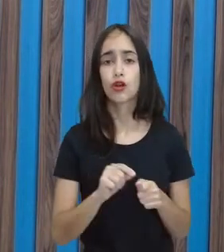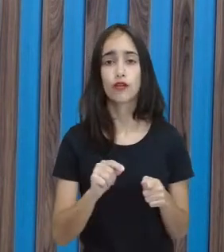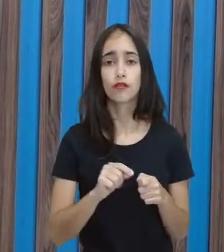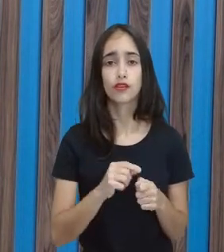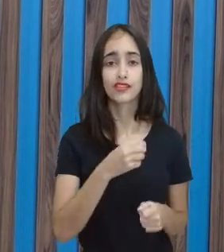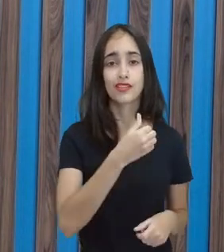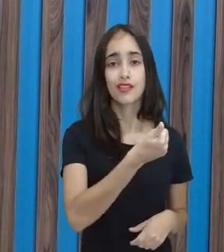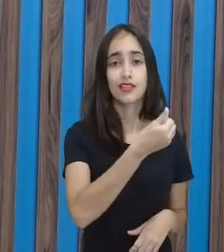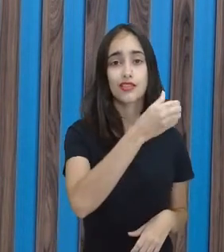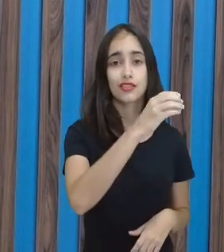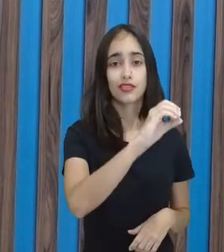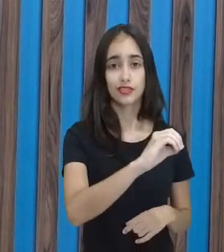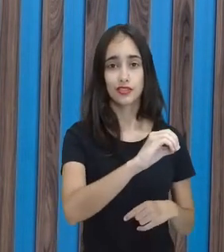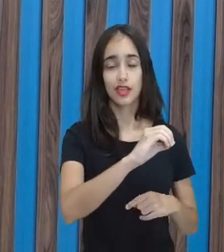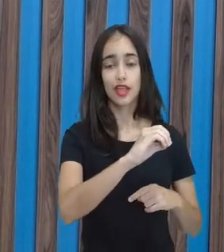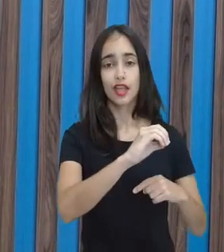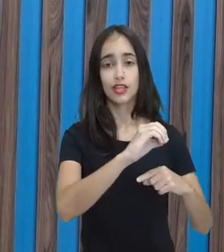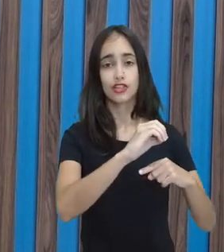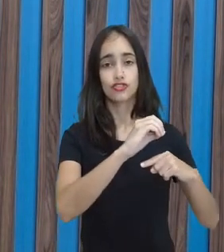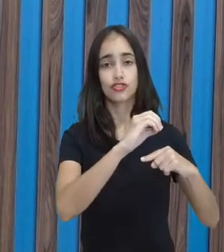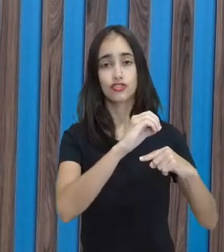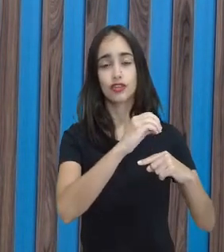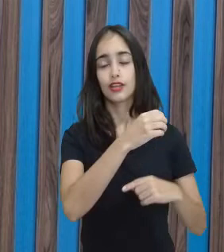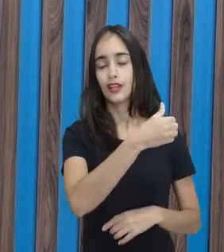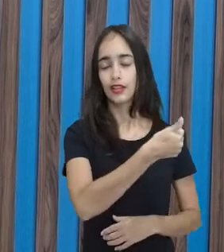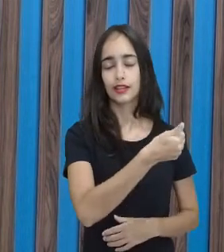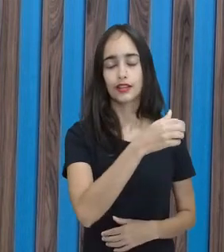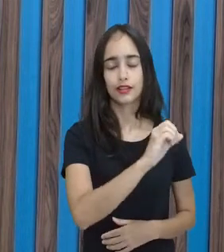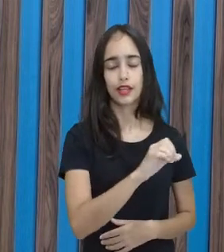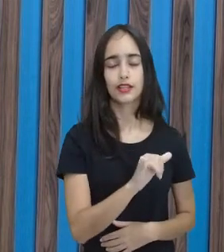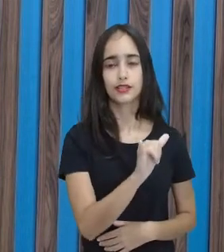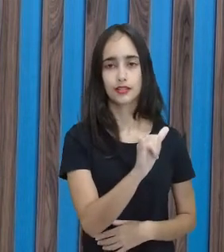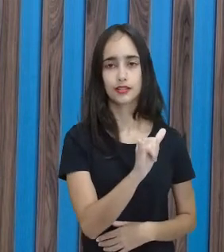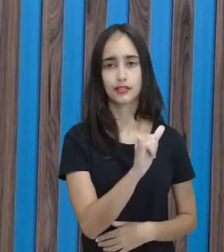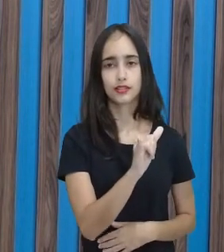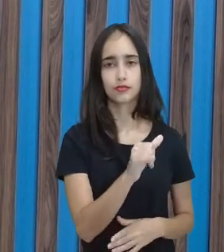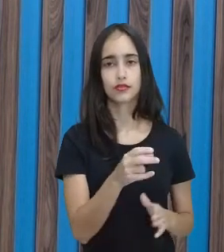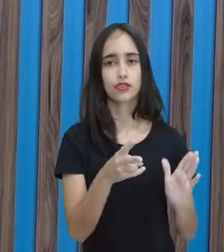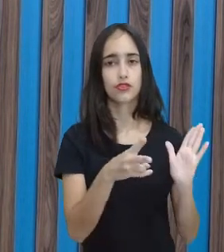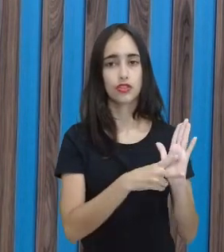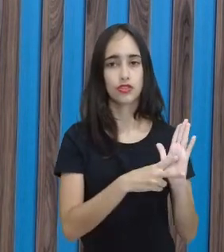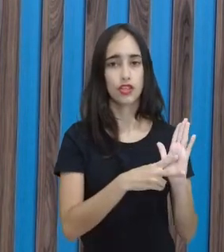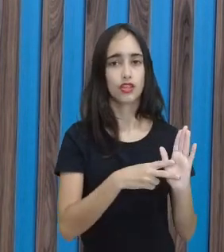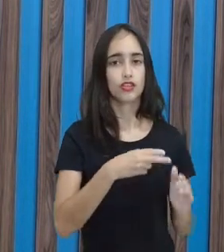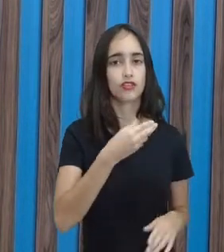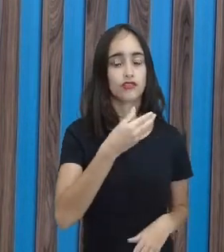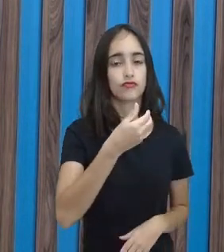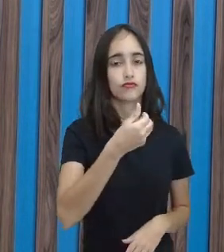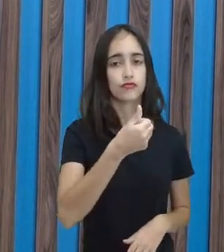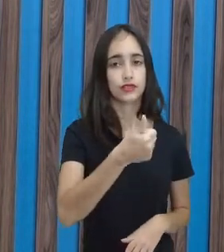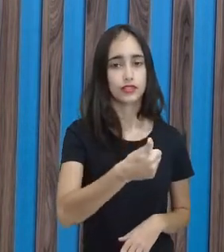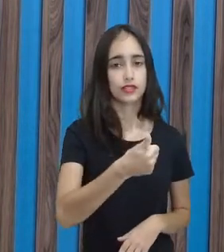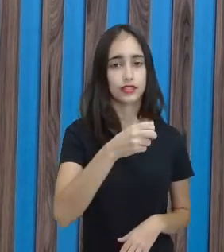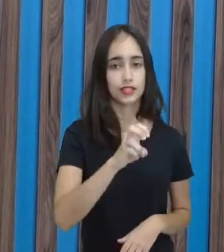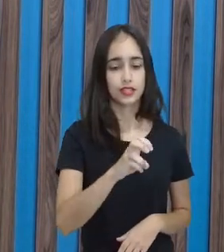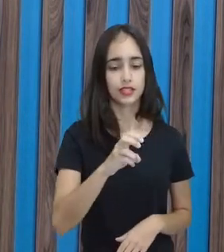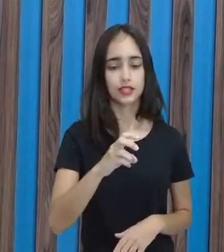teremos y vezes 10, 10y, e 15 vezes 4.